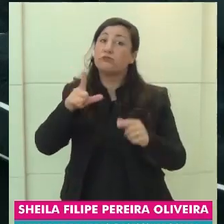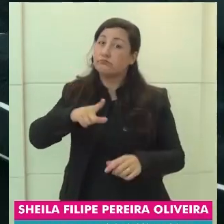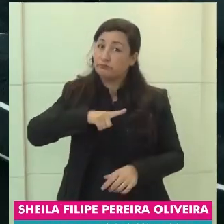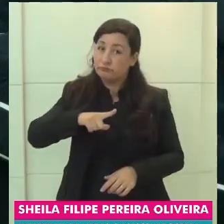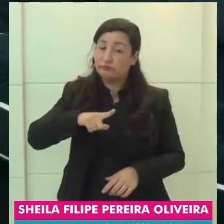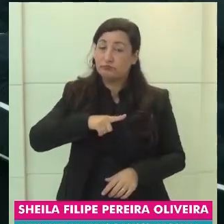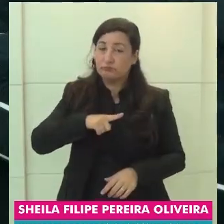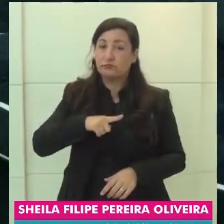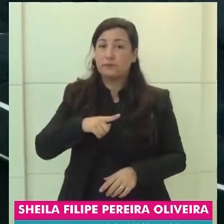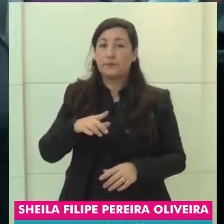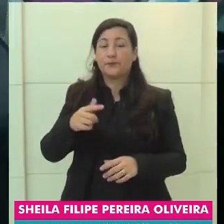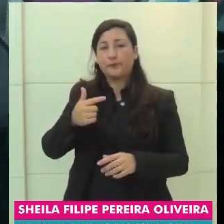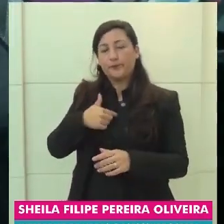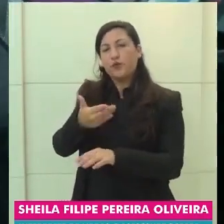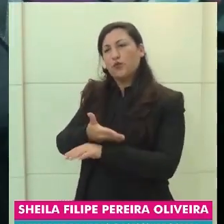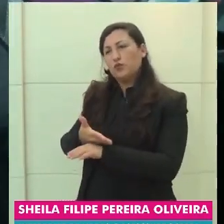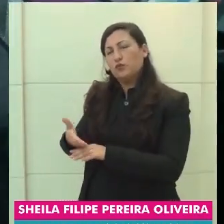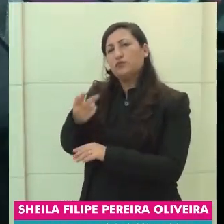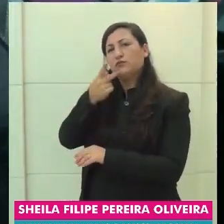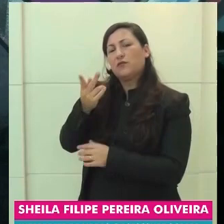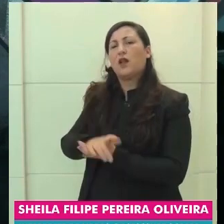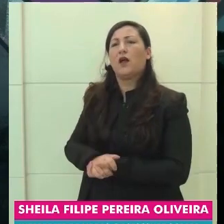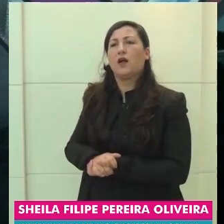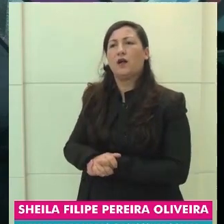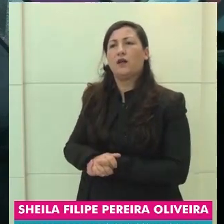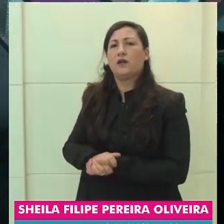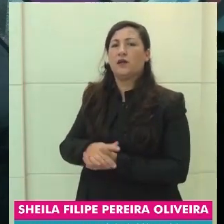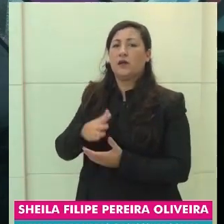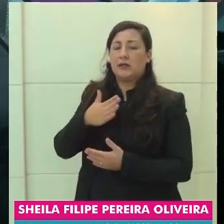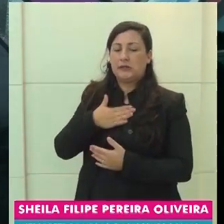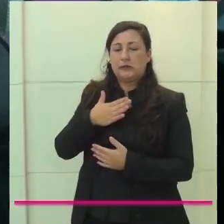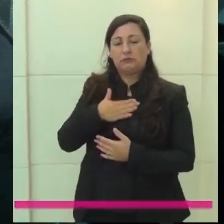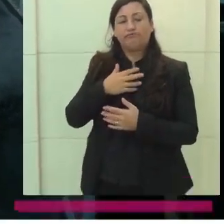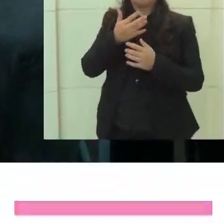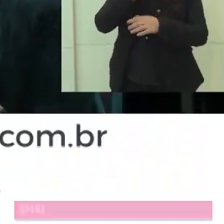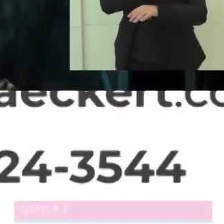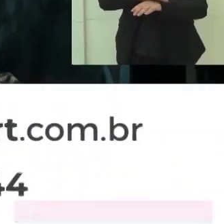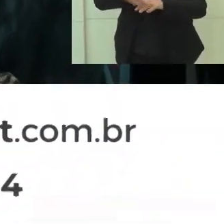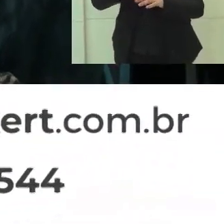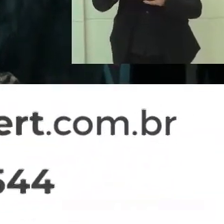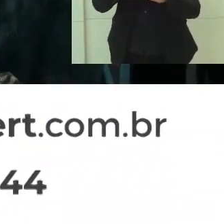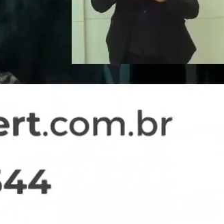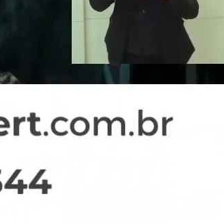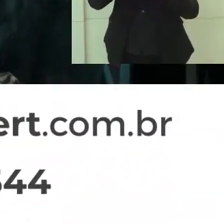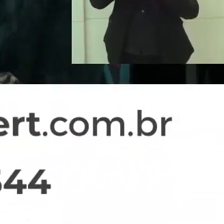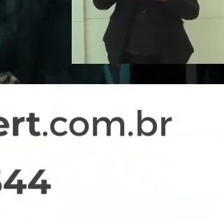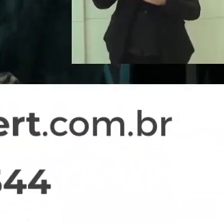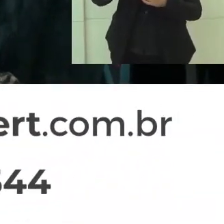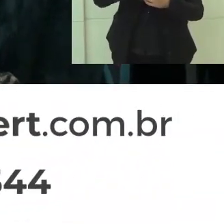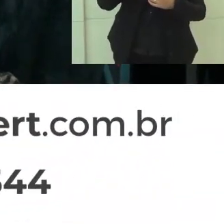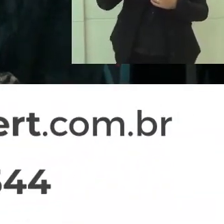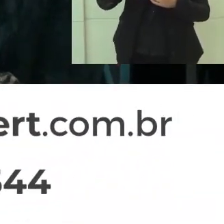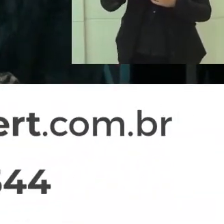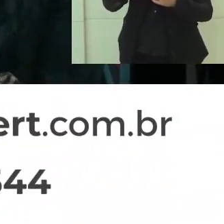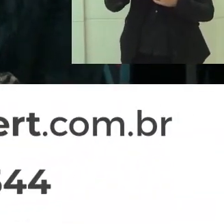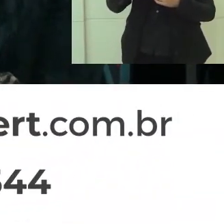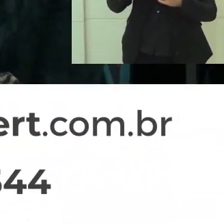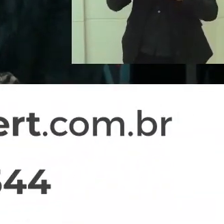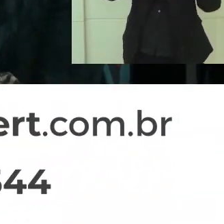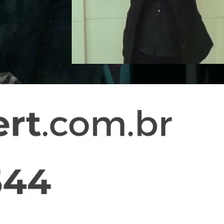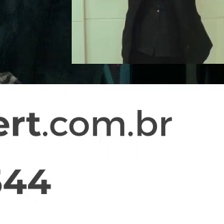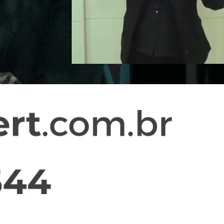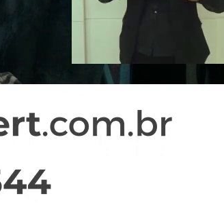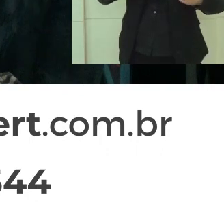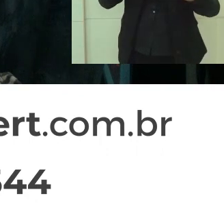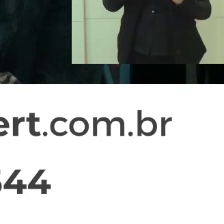Edna, eu costumo dizer aqui, e isso serve para mim também, não é um... A gente, nós, seres humanos,